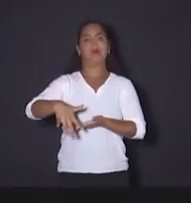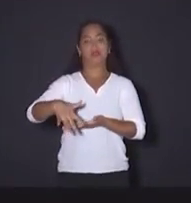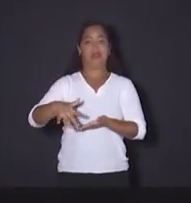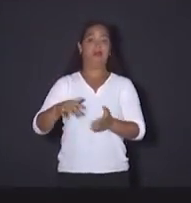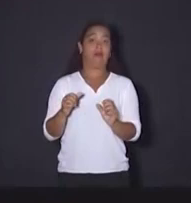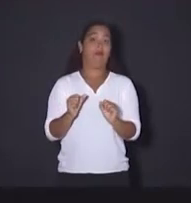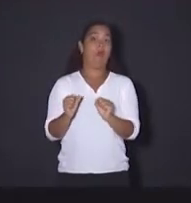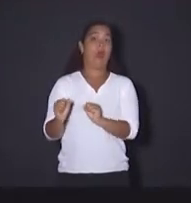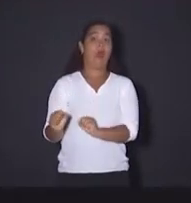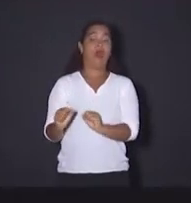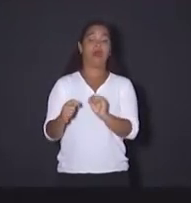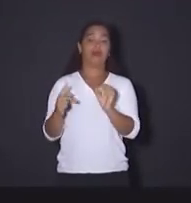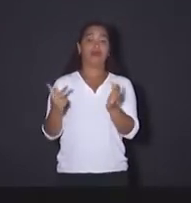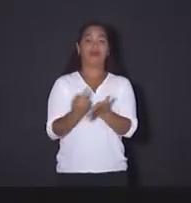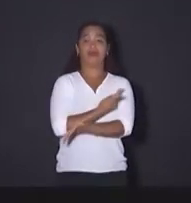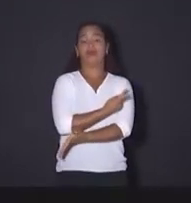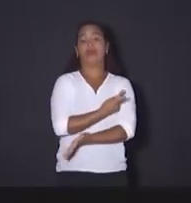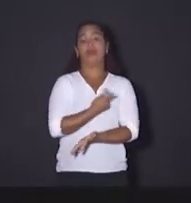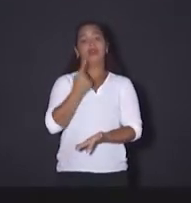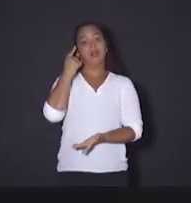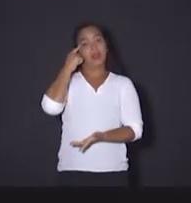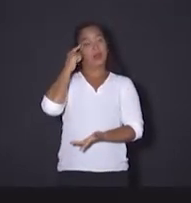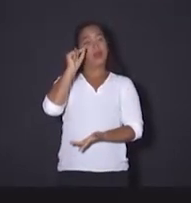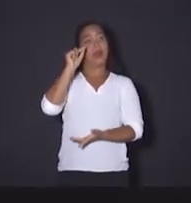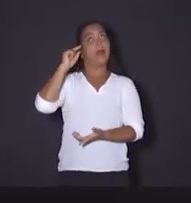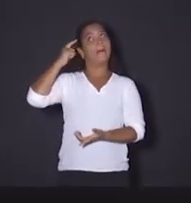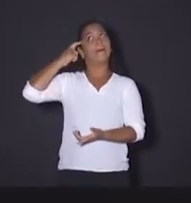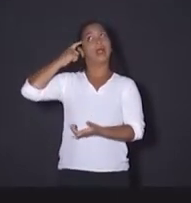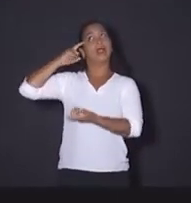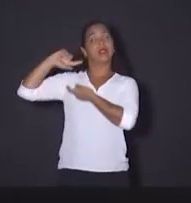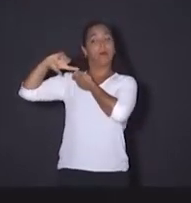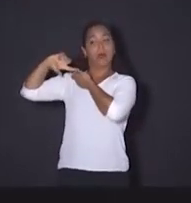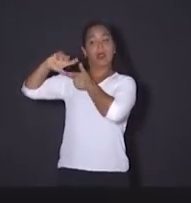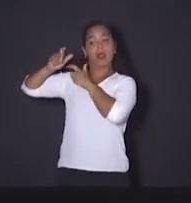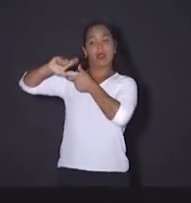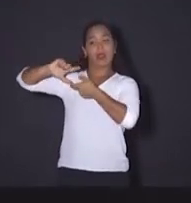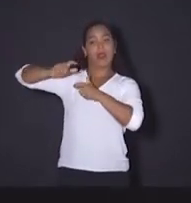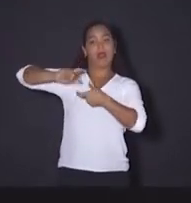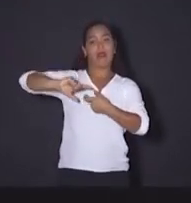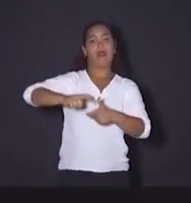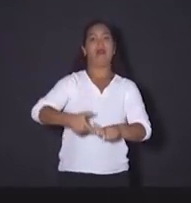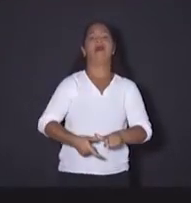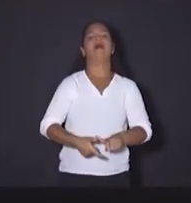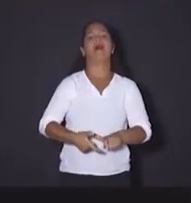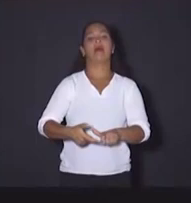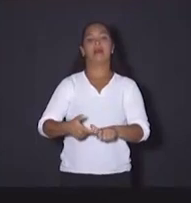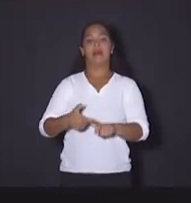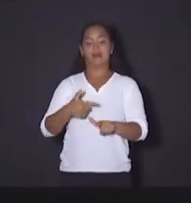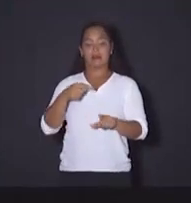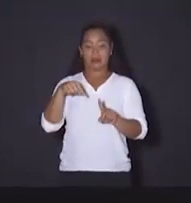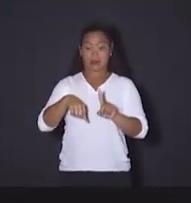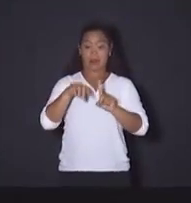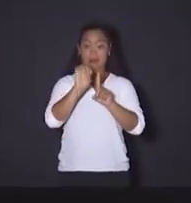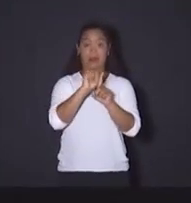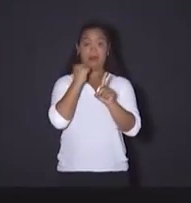nas manifestações retrógradas de setores de nossa